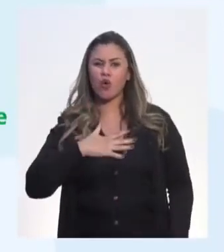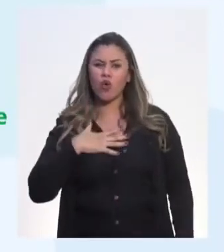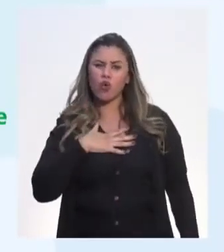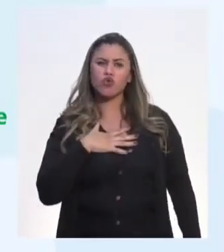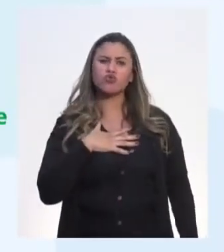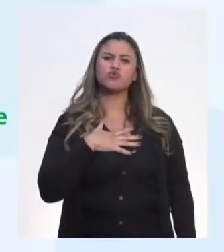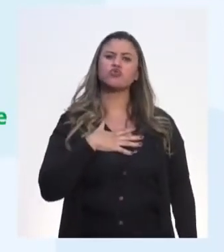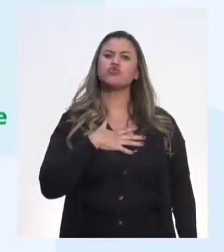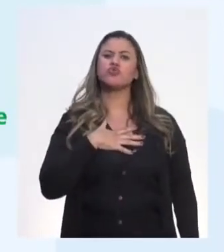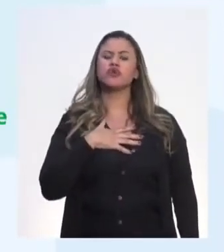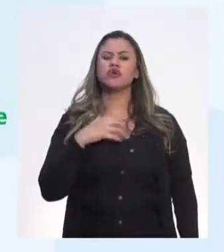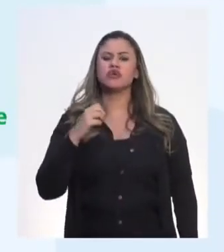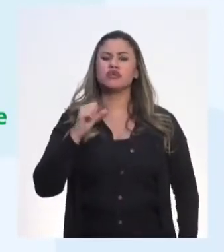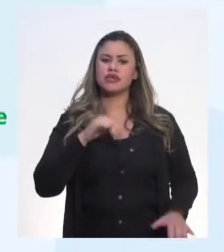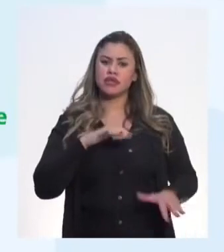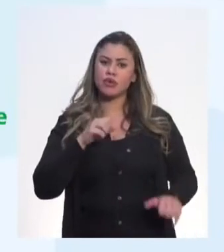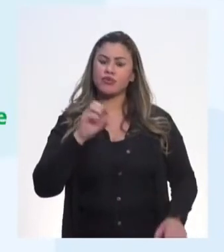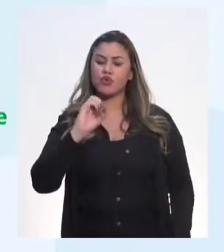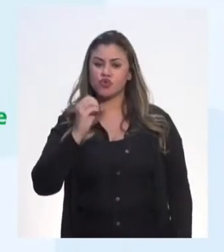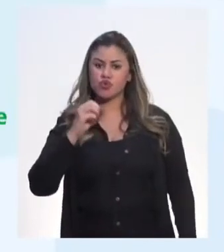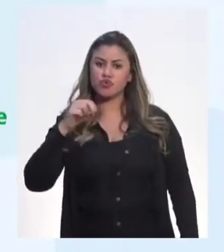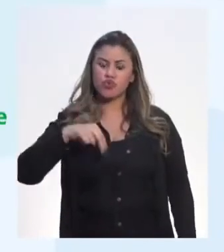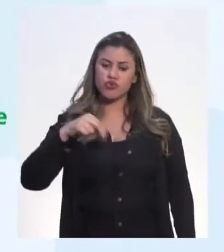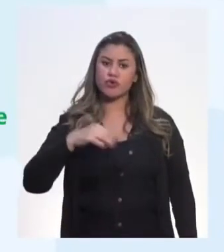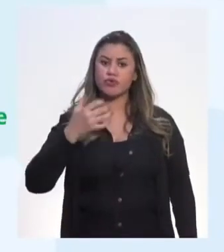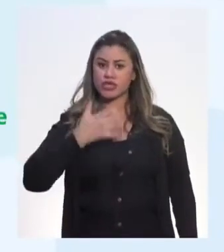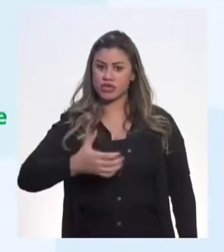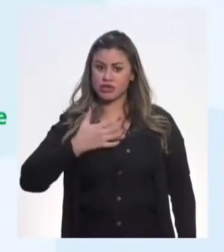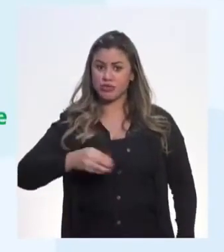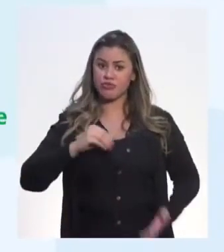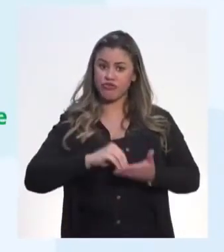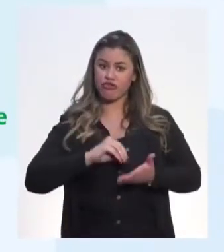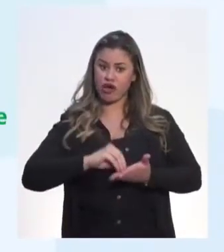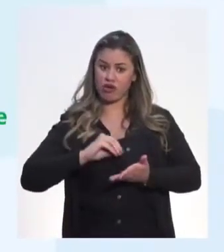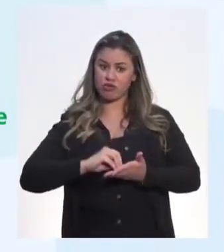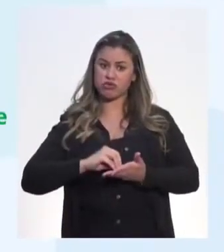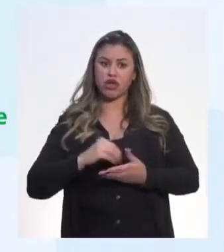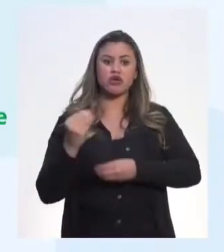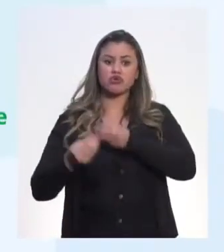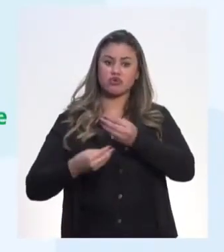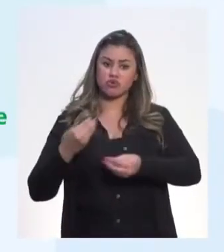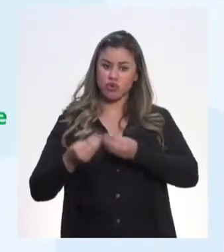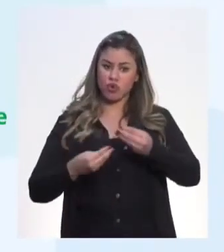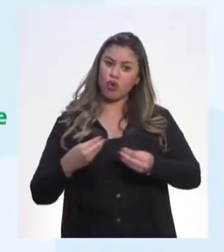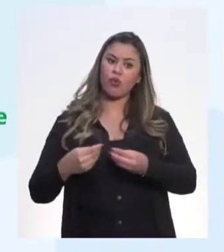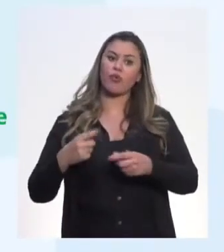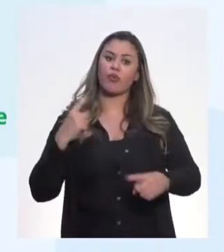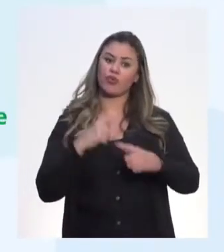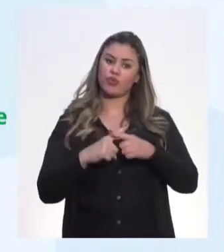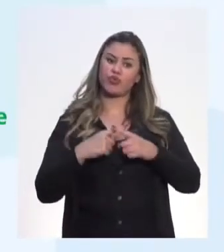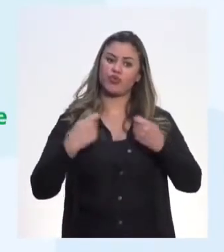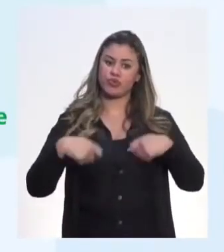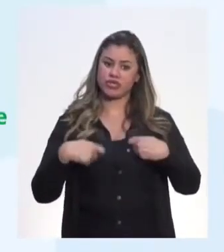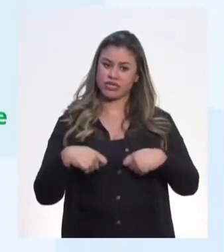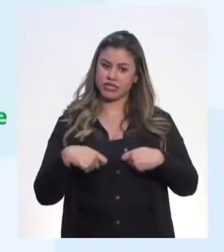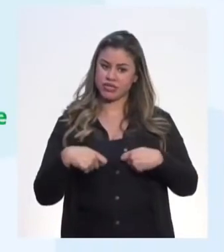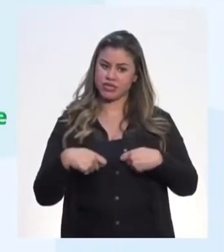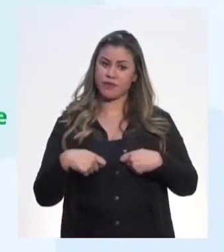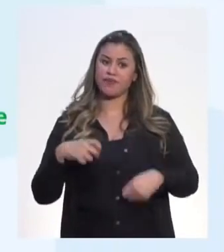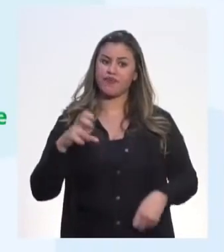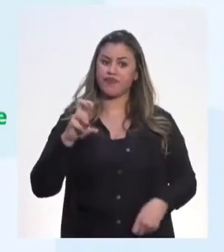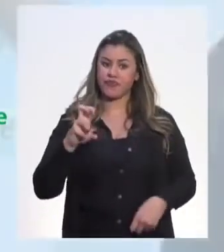esses 228 e multiplicar pelo cinco meses então nesses cinco meses quanto que a Joana